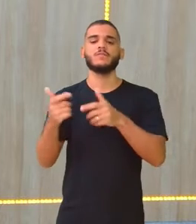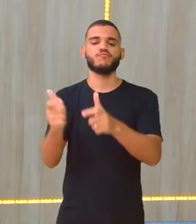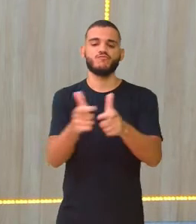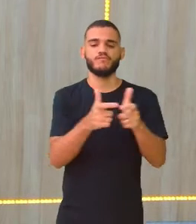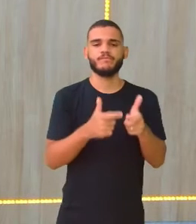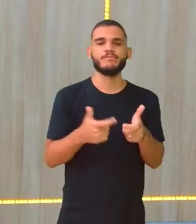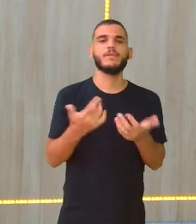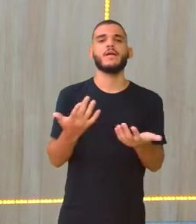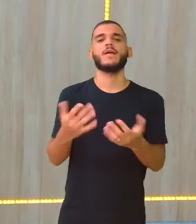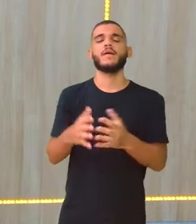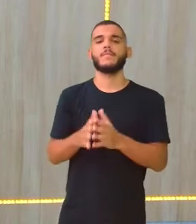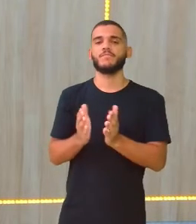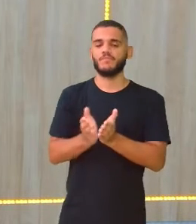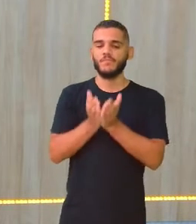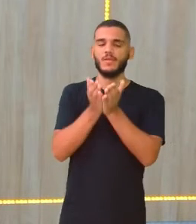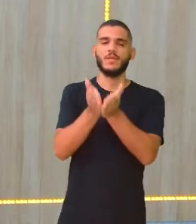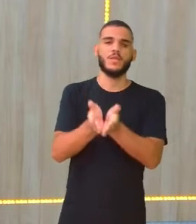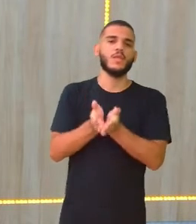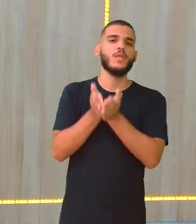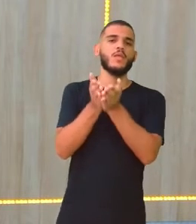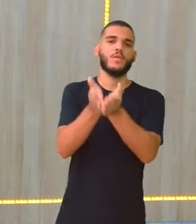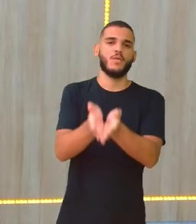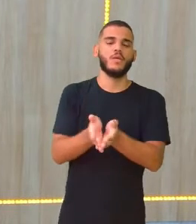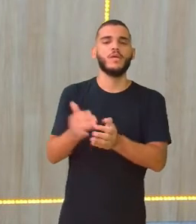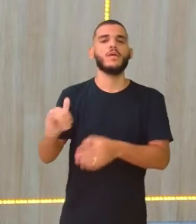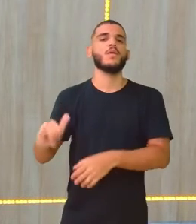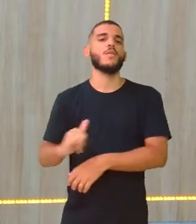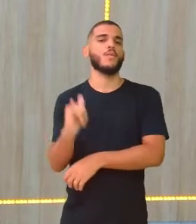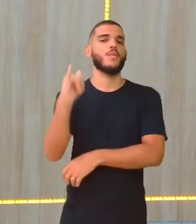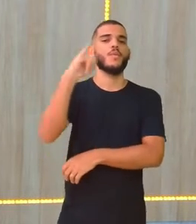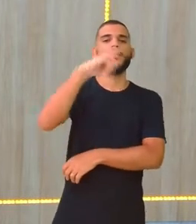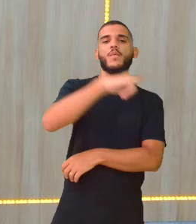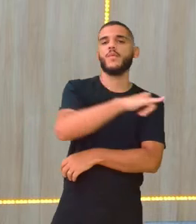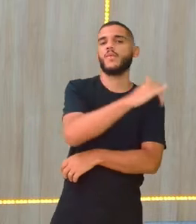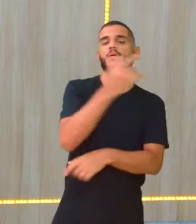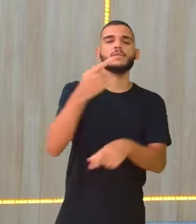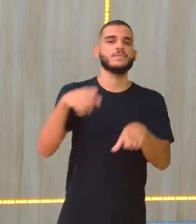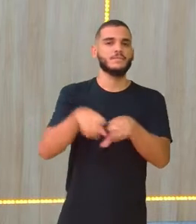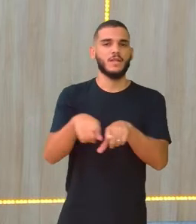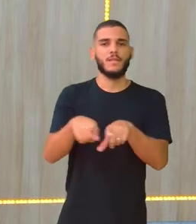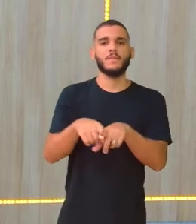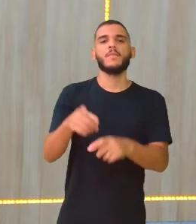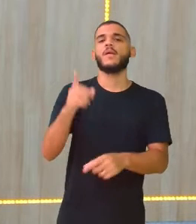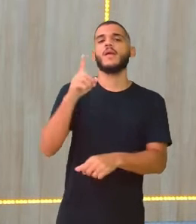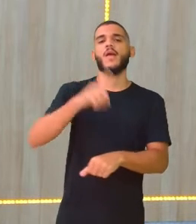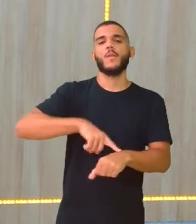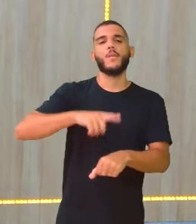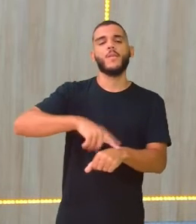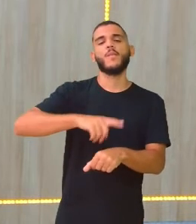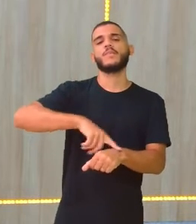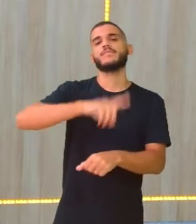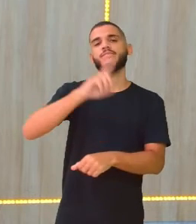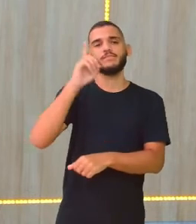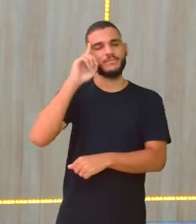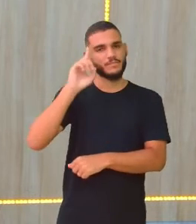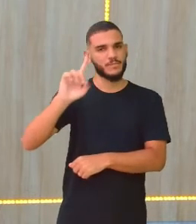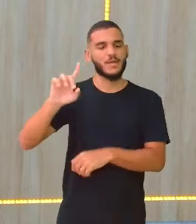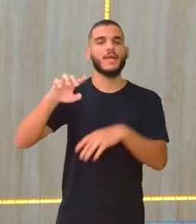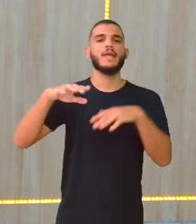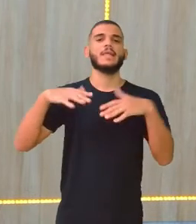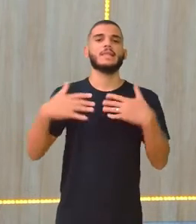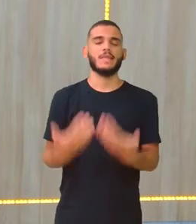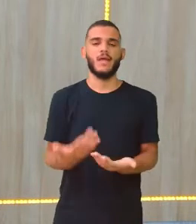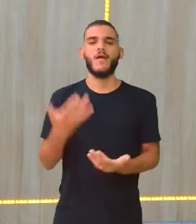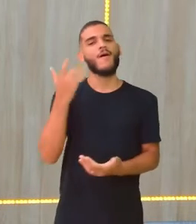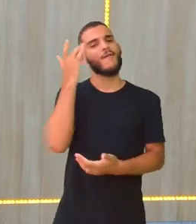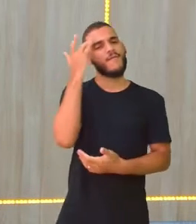deslocamentos aéreos, vai facilitar, né, o estabelecimento dos nossos horários do dia. Então facilita muito isso,